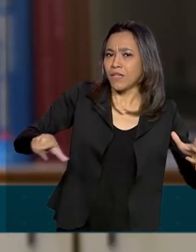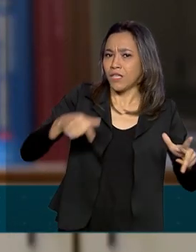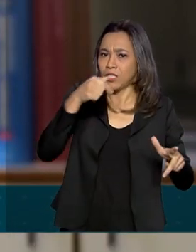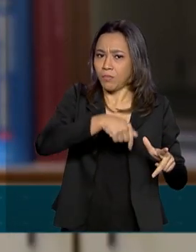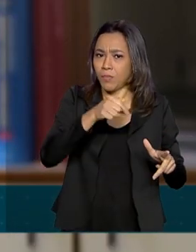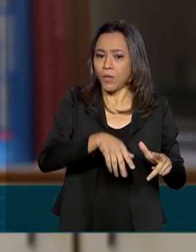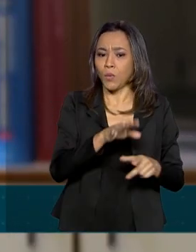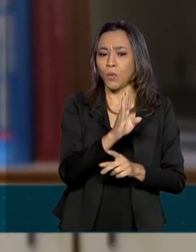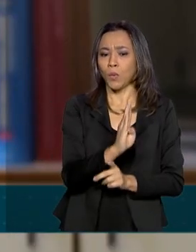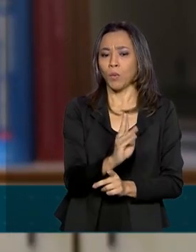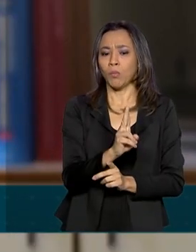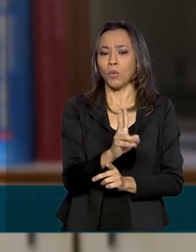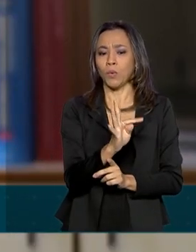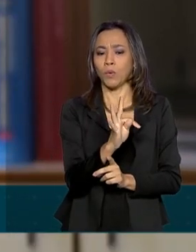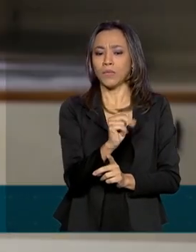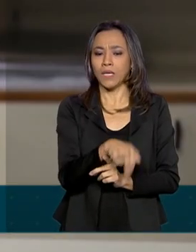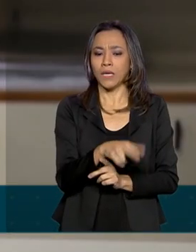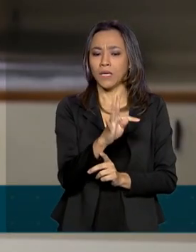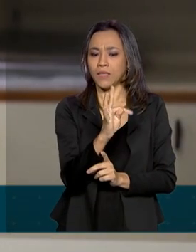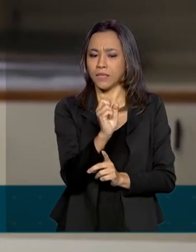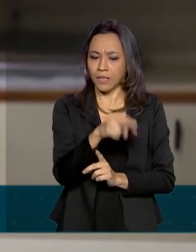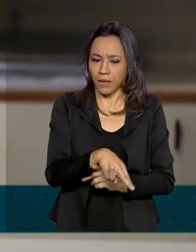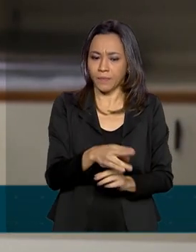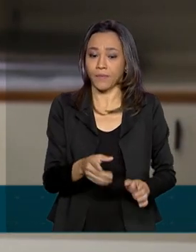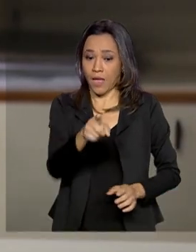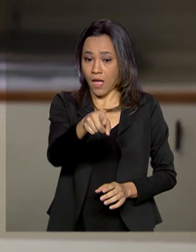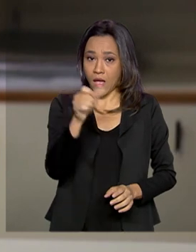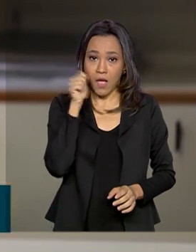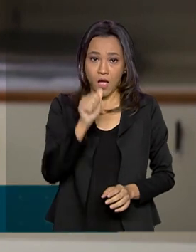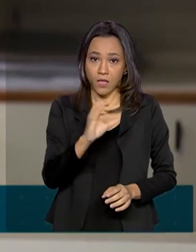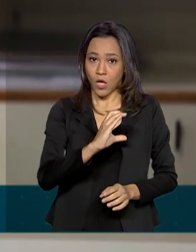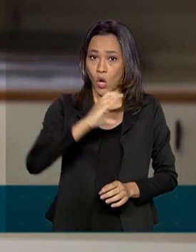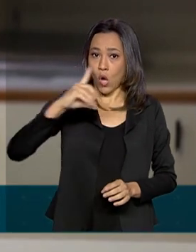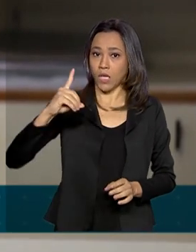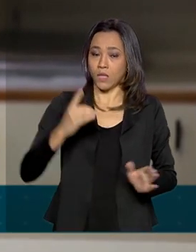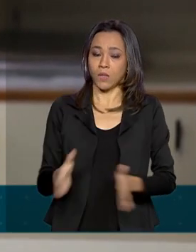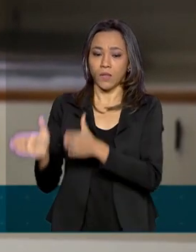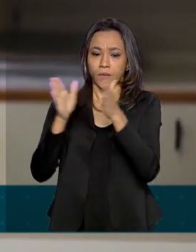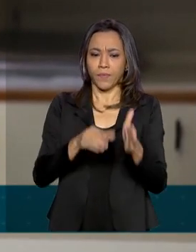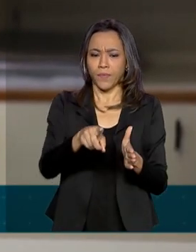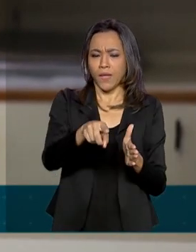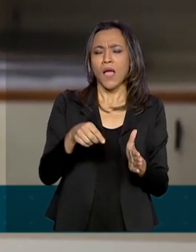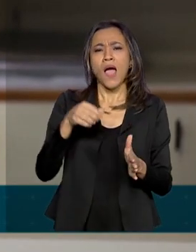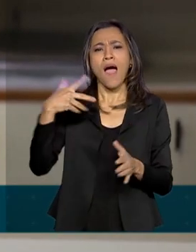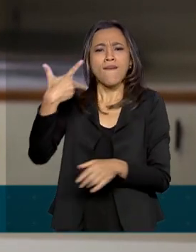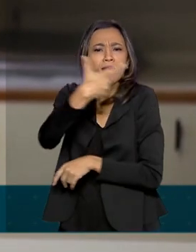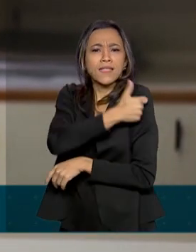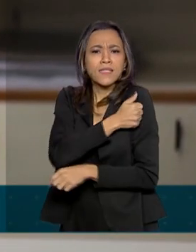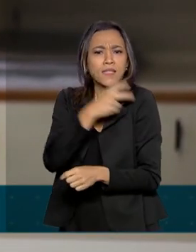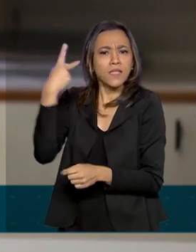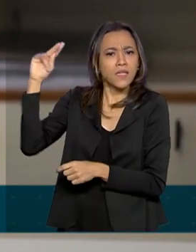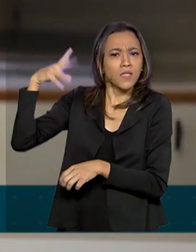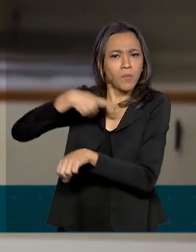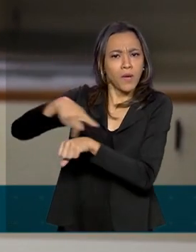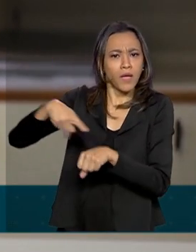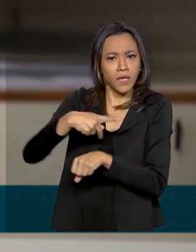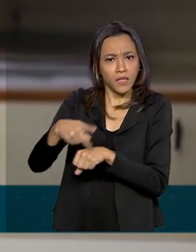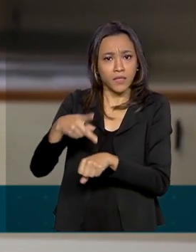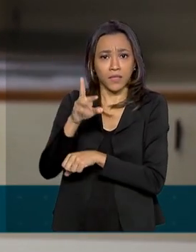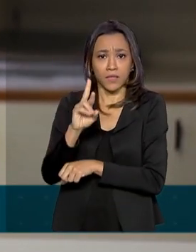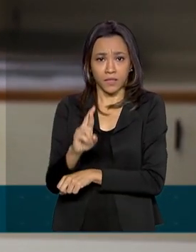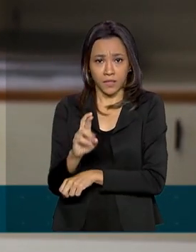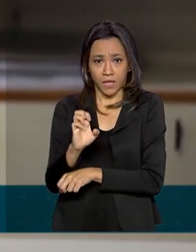Lili In é uma das coordenadoras. No caso da vacina de Oxford, ela é uma vacina que usa um outro